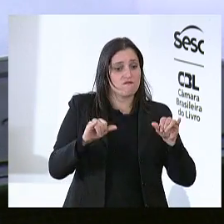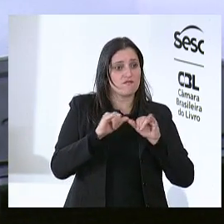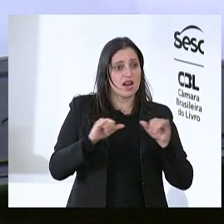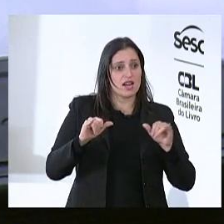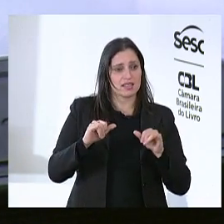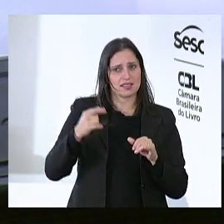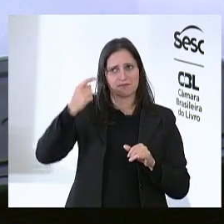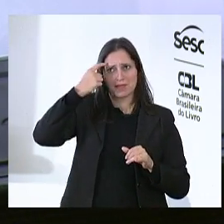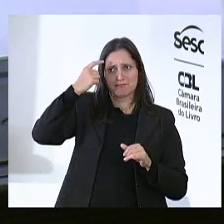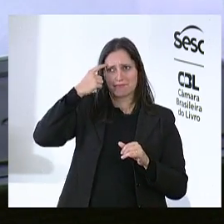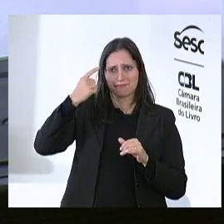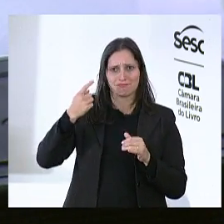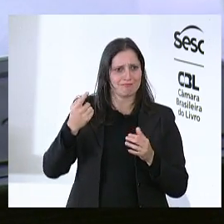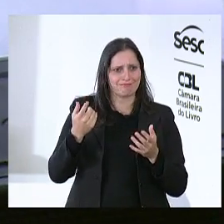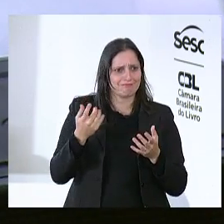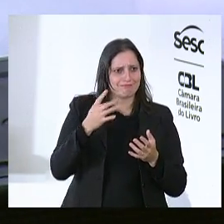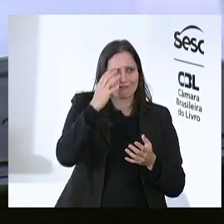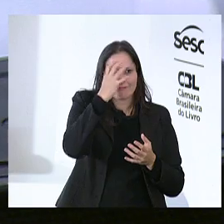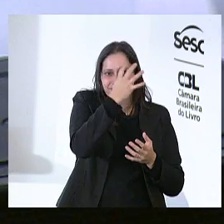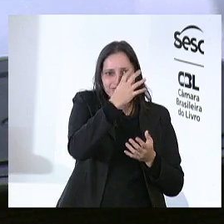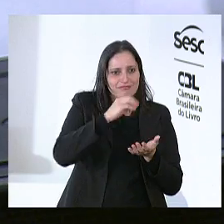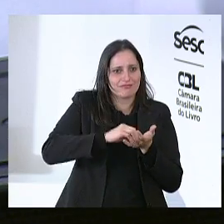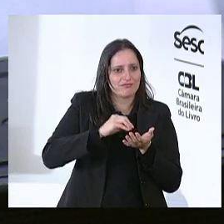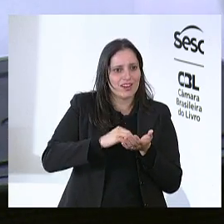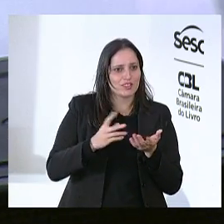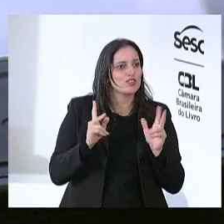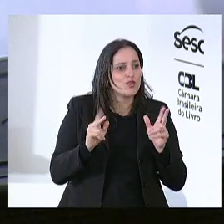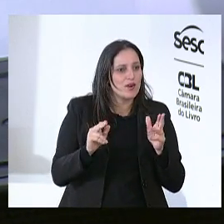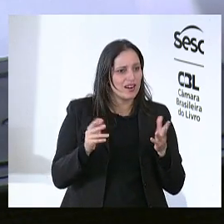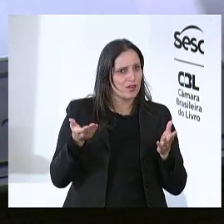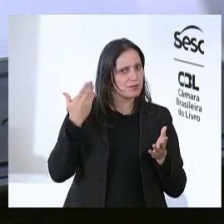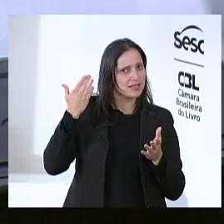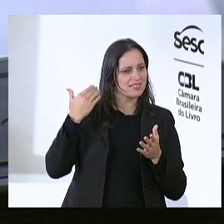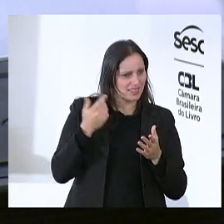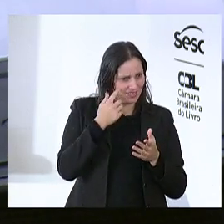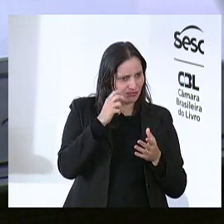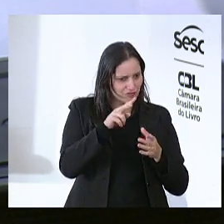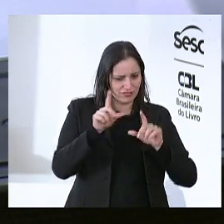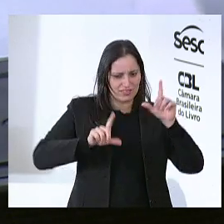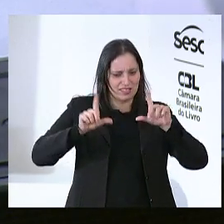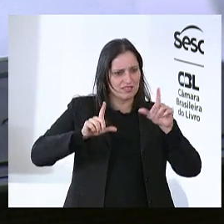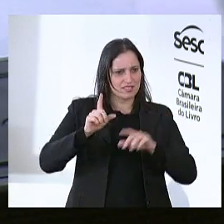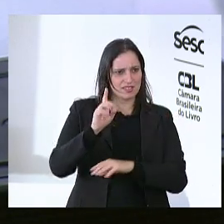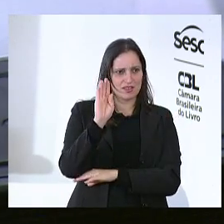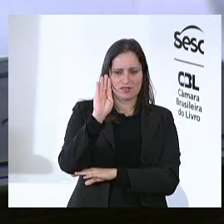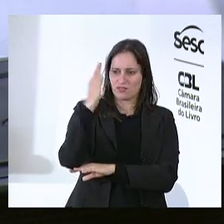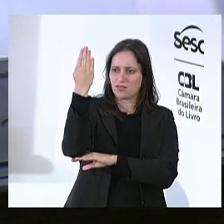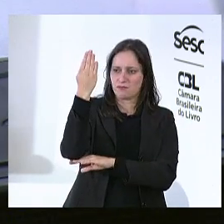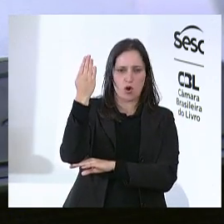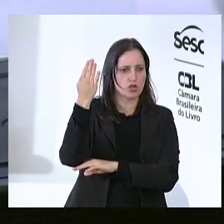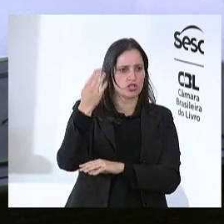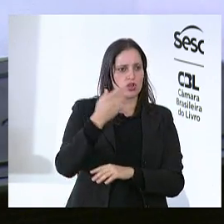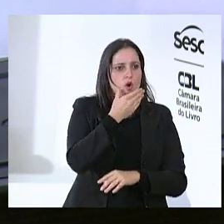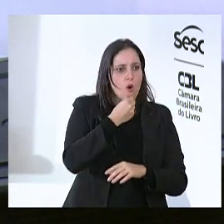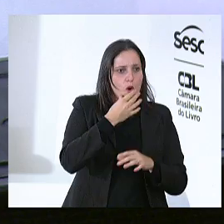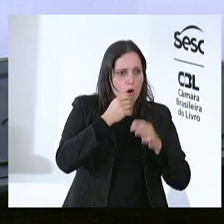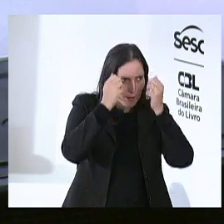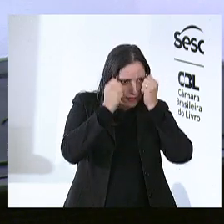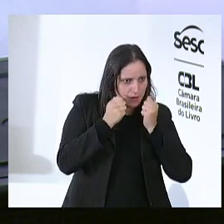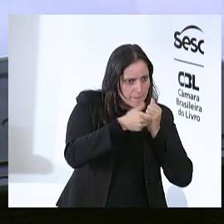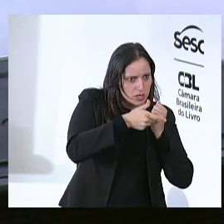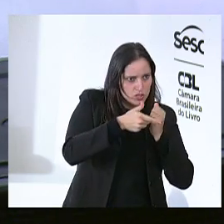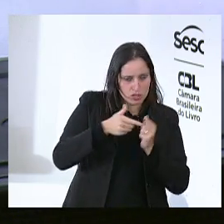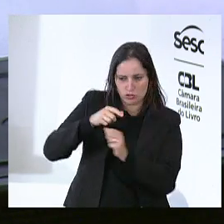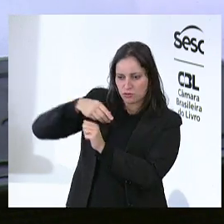humanos, como é normal amarrar um bandido no poste e bater, é assim que se cuida da coisa. Tem um problema aí, gente. Não dá para conciliar